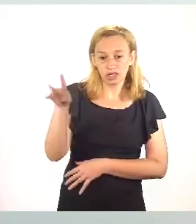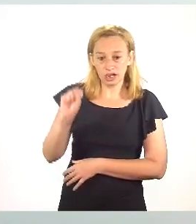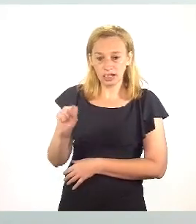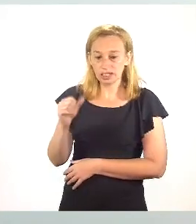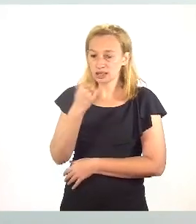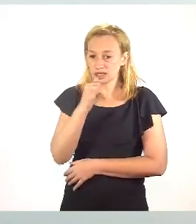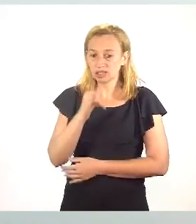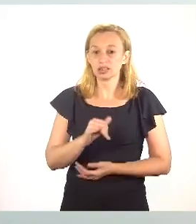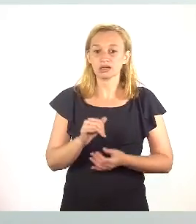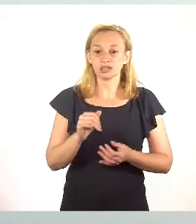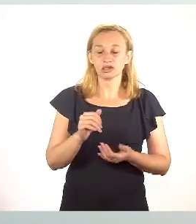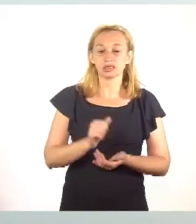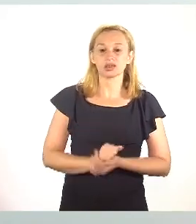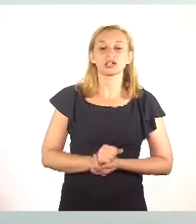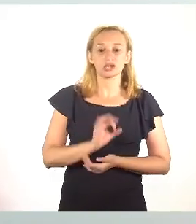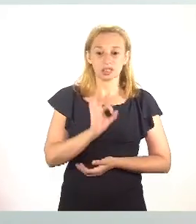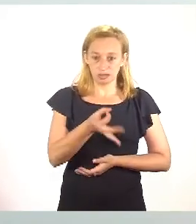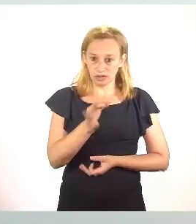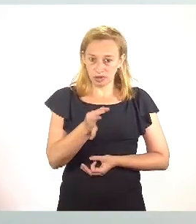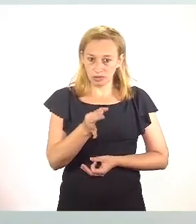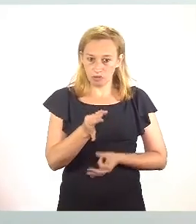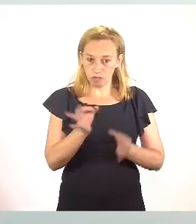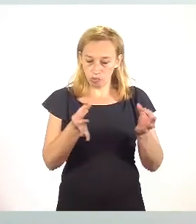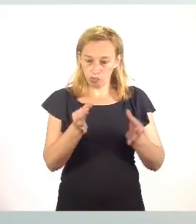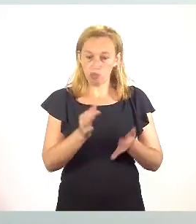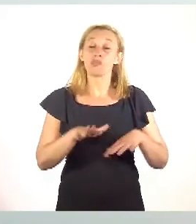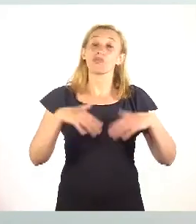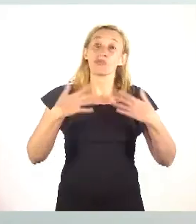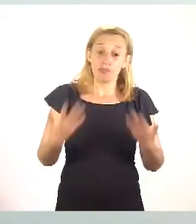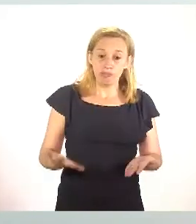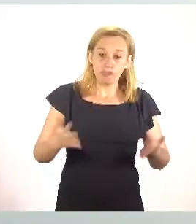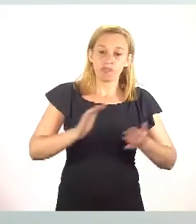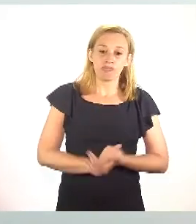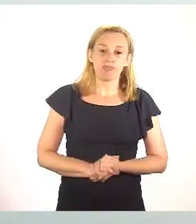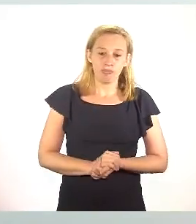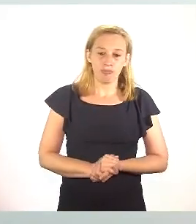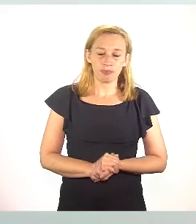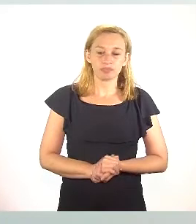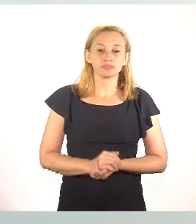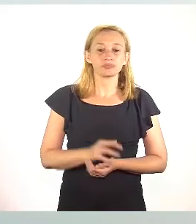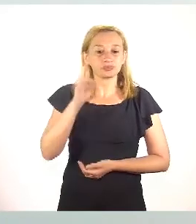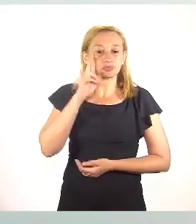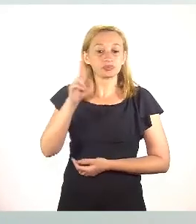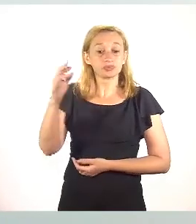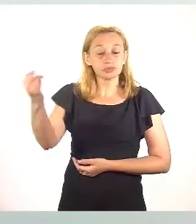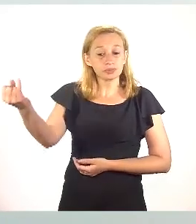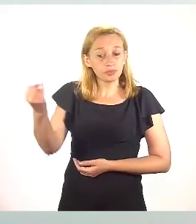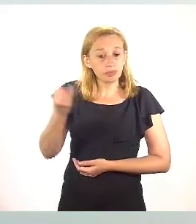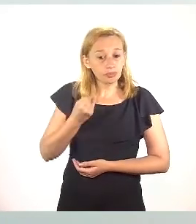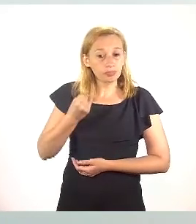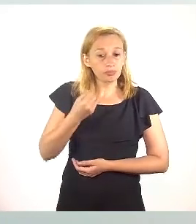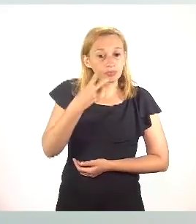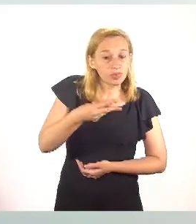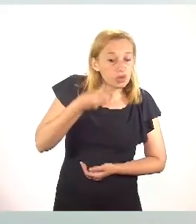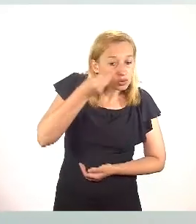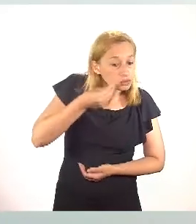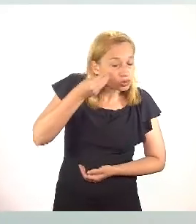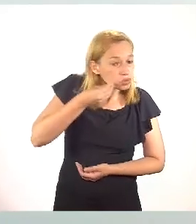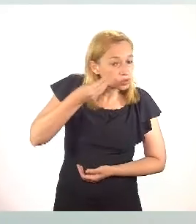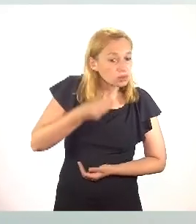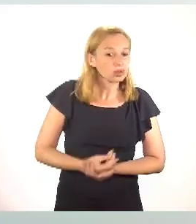perfeito? Sim. Então, eu queria agora também que o senhor me falasse da sua experiência